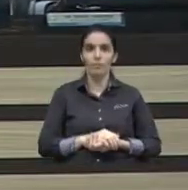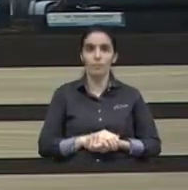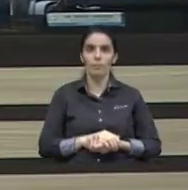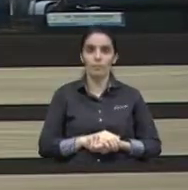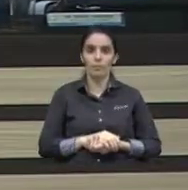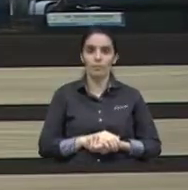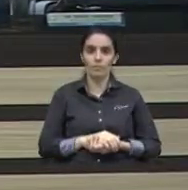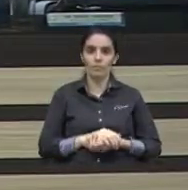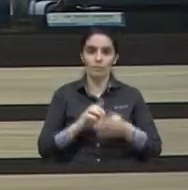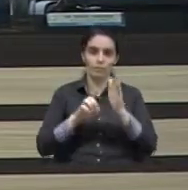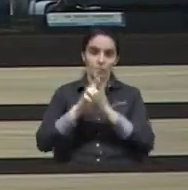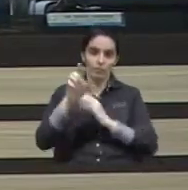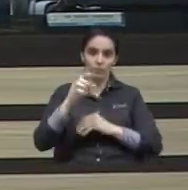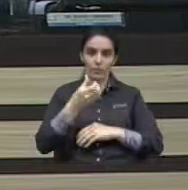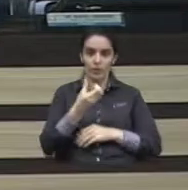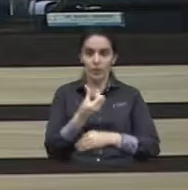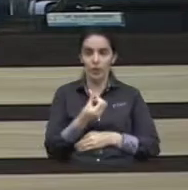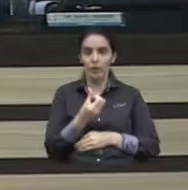Requerimento número